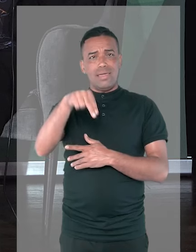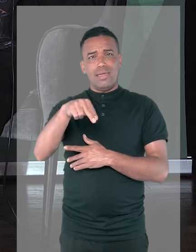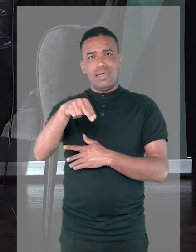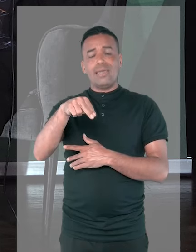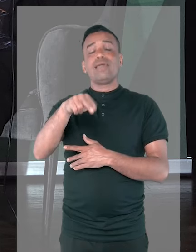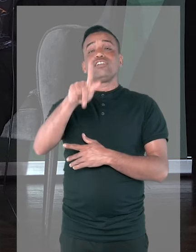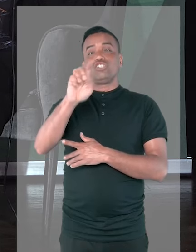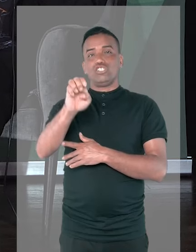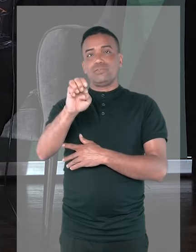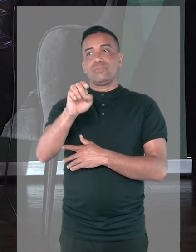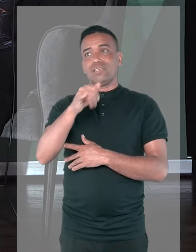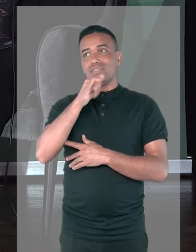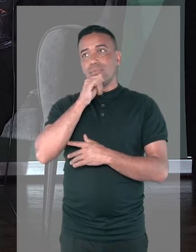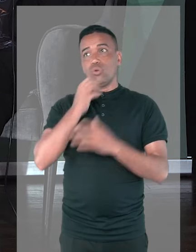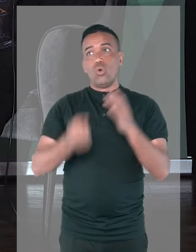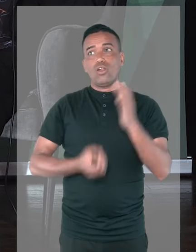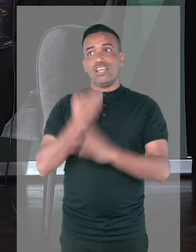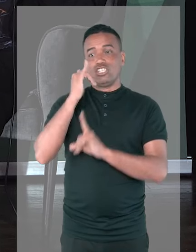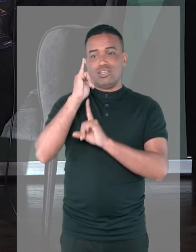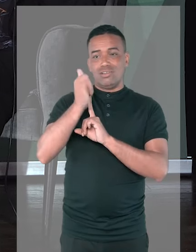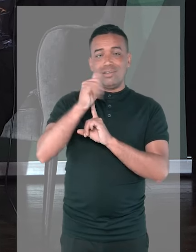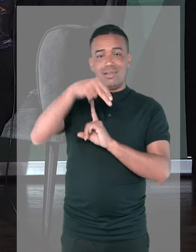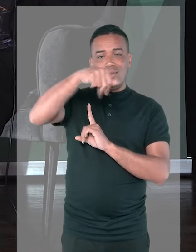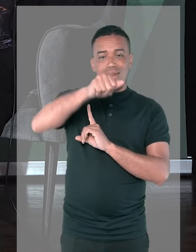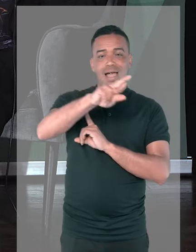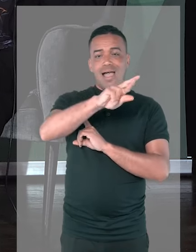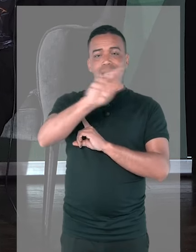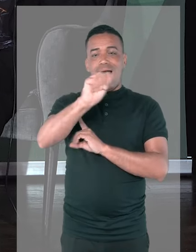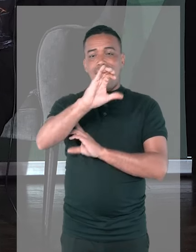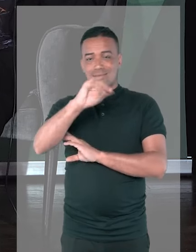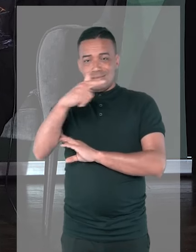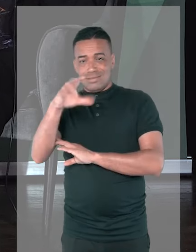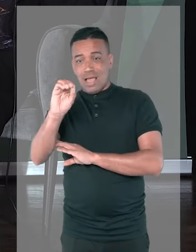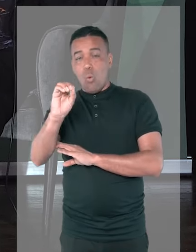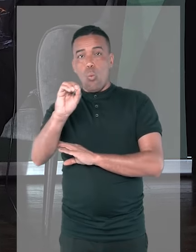narração, chama propriamente o narrador, e que conta